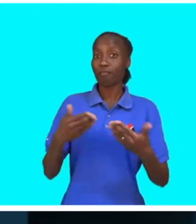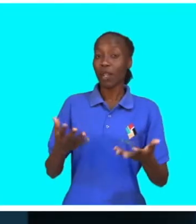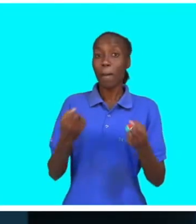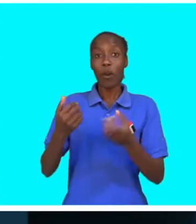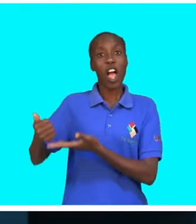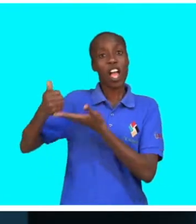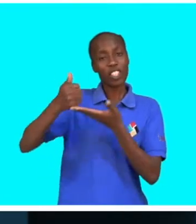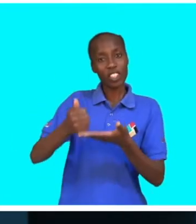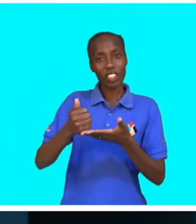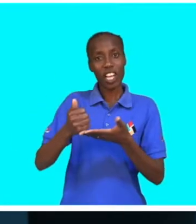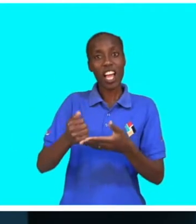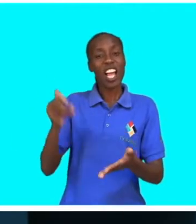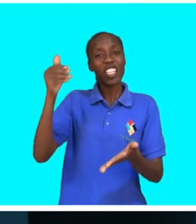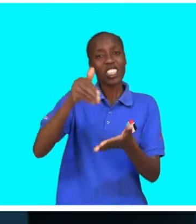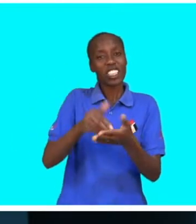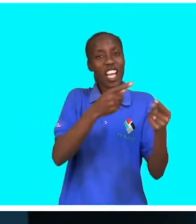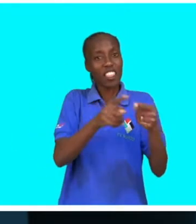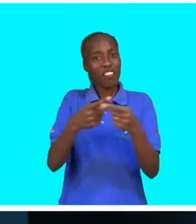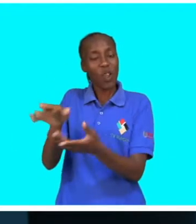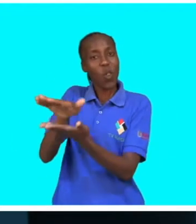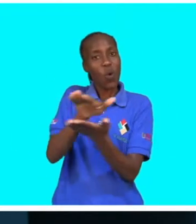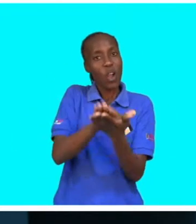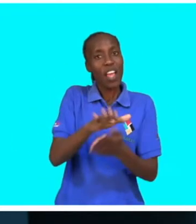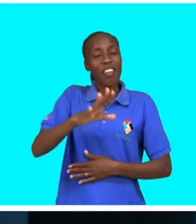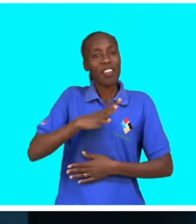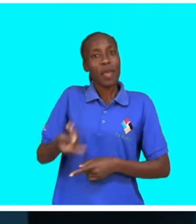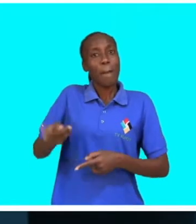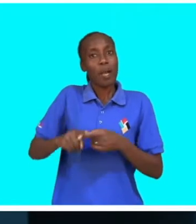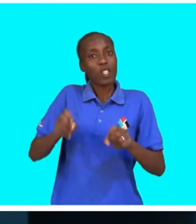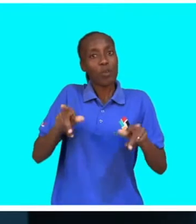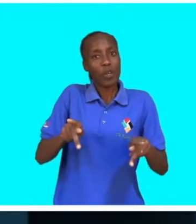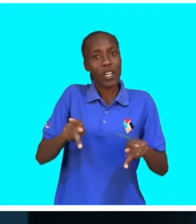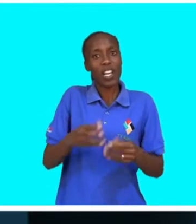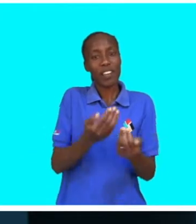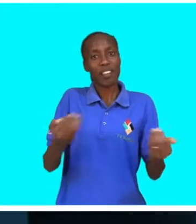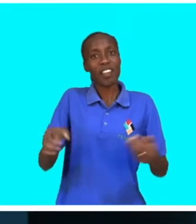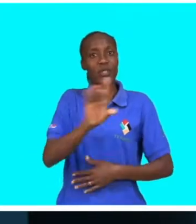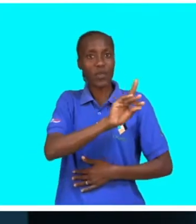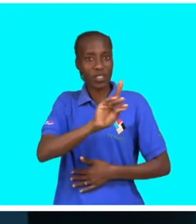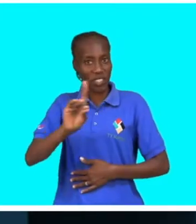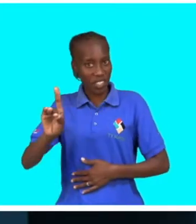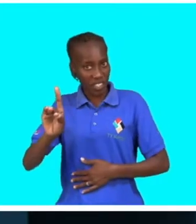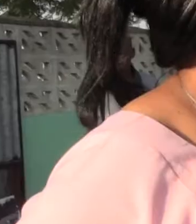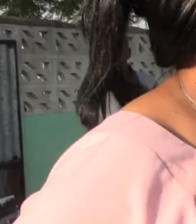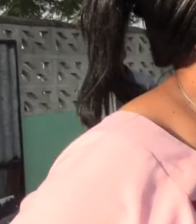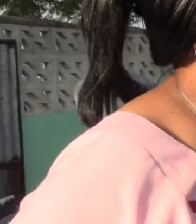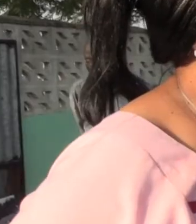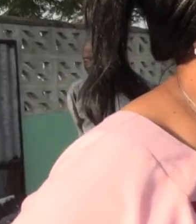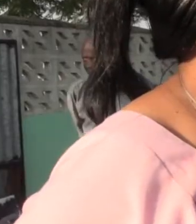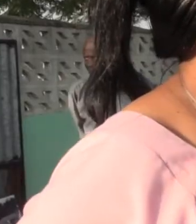Isto vai ajudar a chegar a mais lugares e dar mais oportunidades às crianças com deficiência.